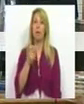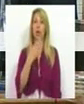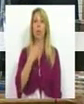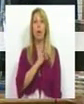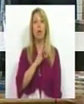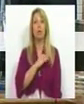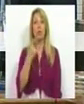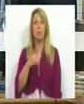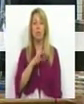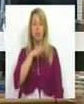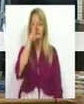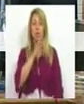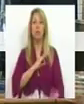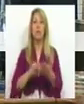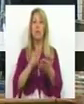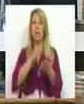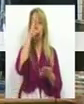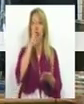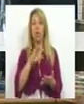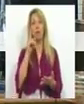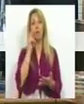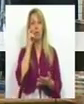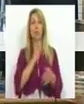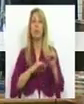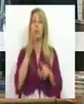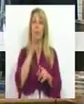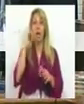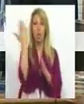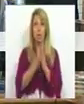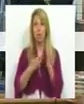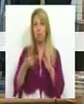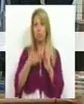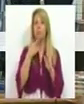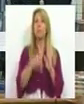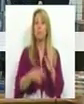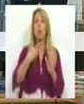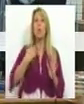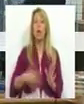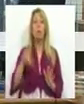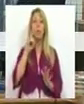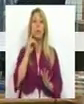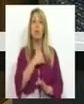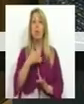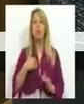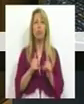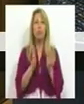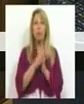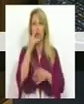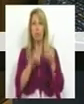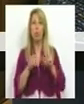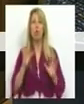Senhor Ministro, Srs. Secretários de Estado, Sras. E Srs. Deputados, a Constituição consagra o direito à proteção na saúde para todos os